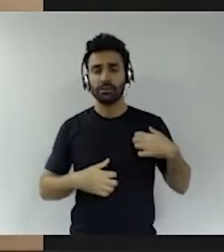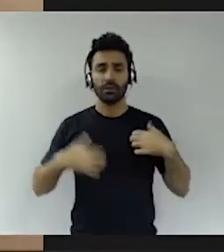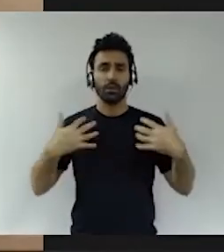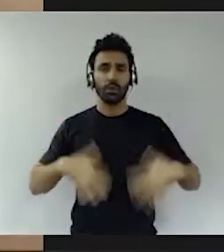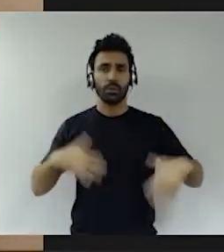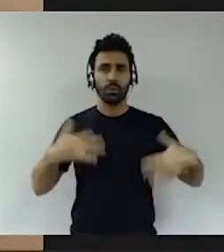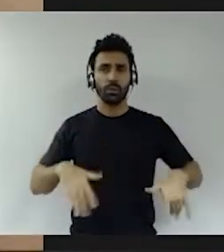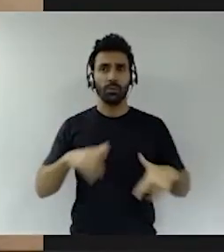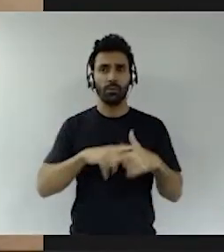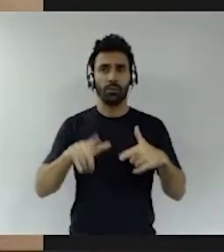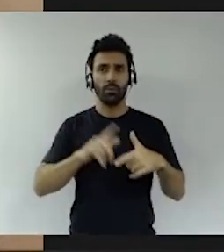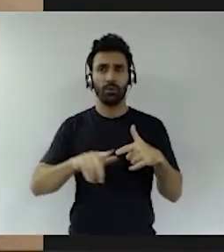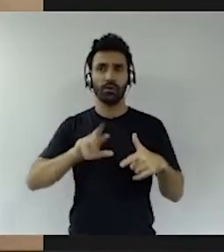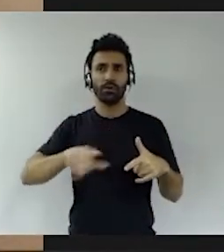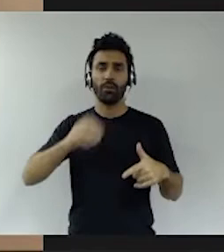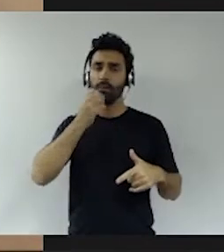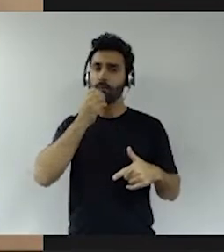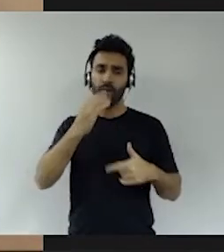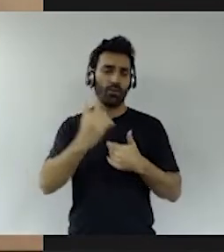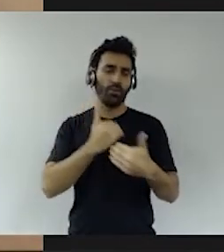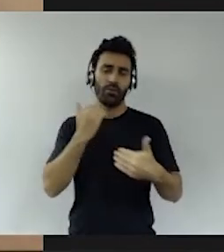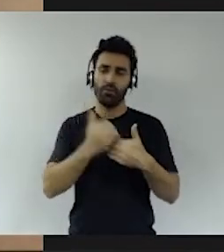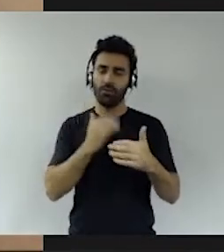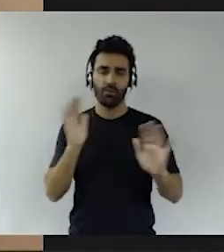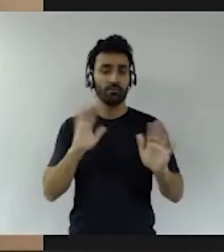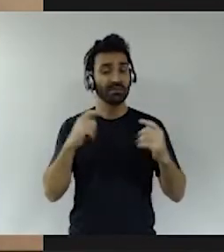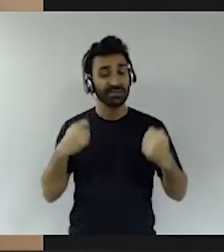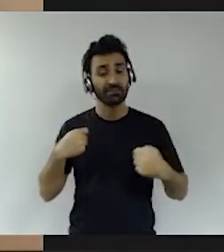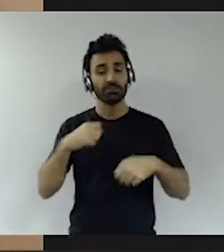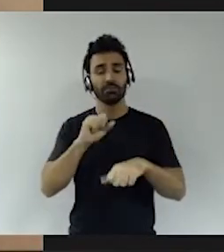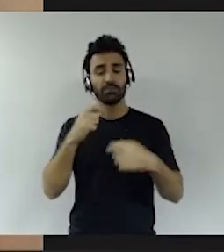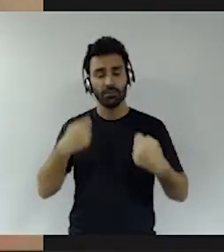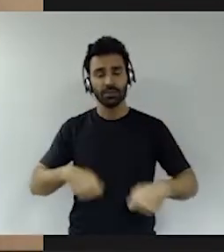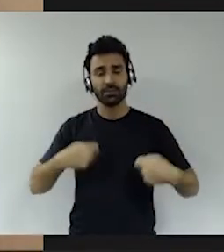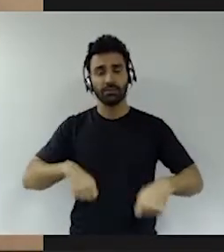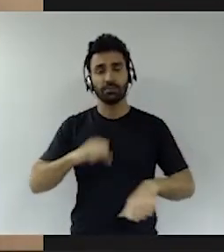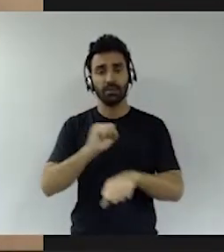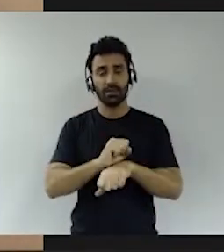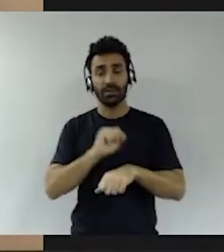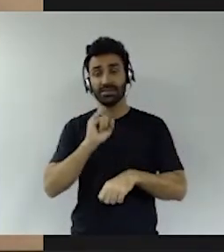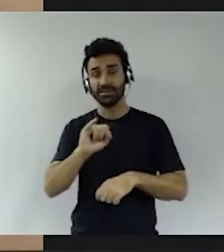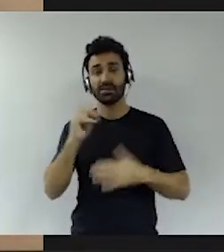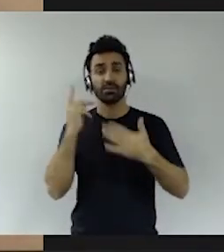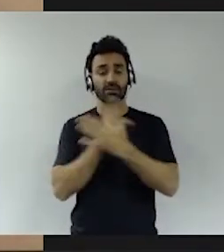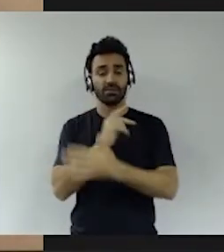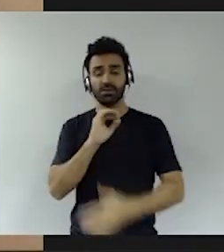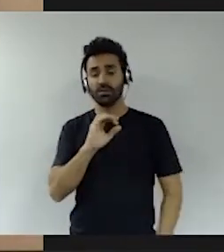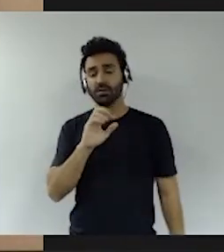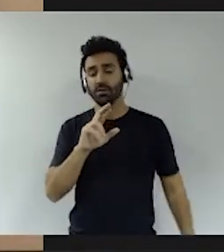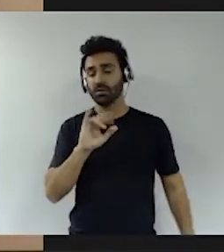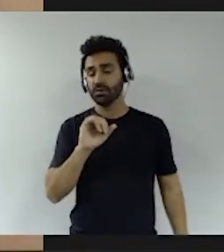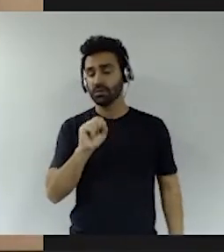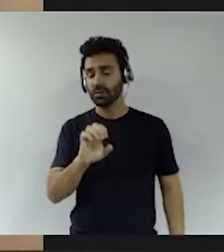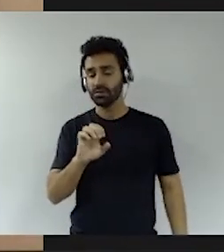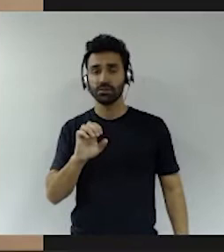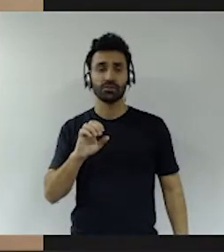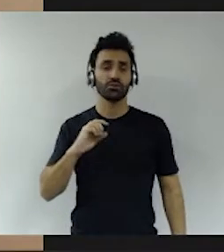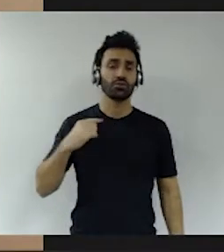crise e ansiedade não são bons conselheiros. Concordo realmente. Na crise, nós